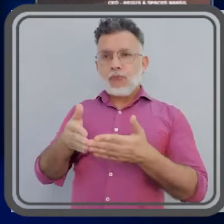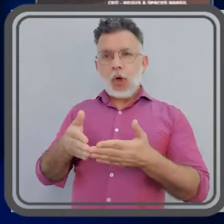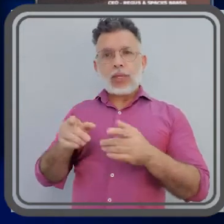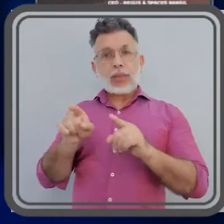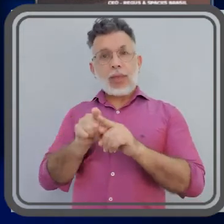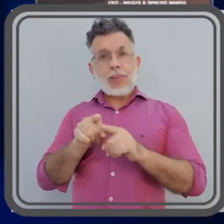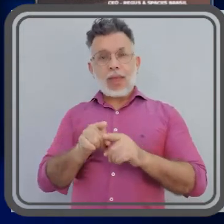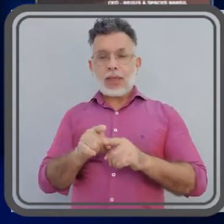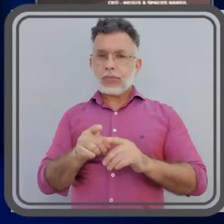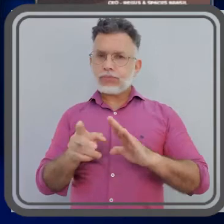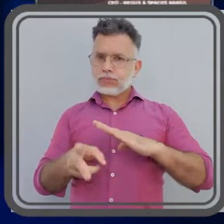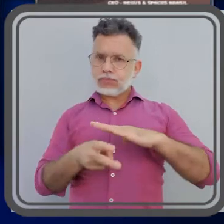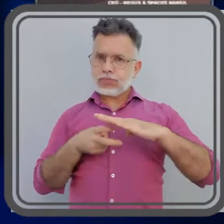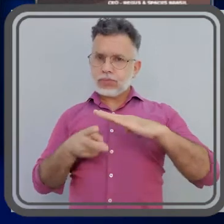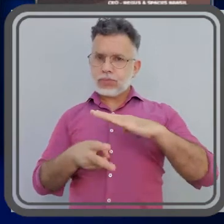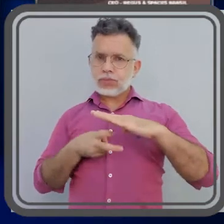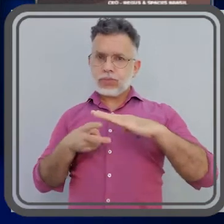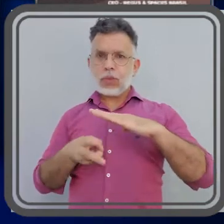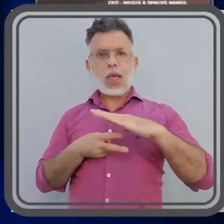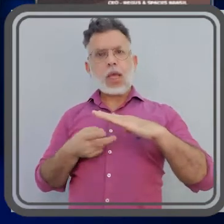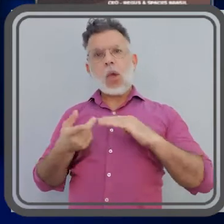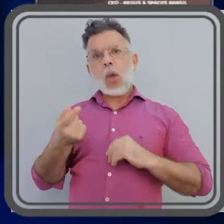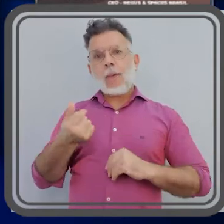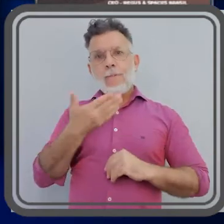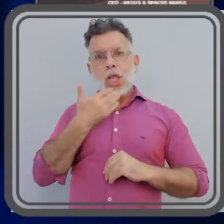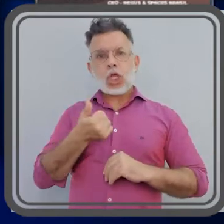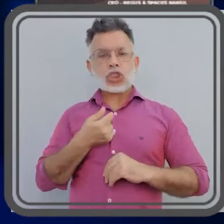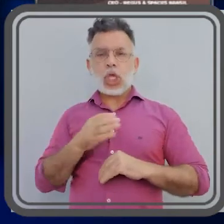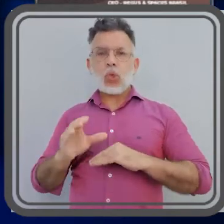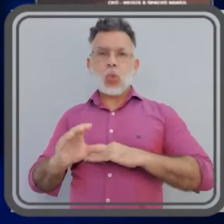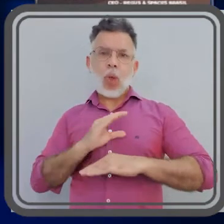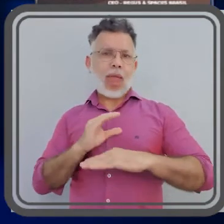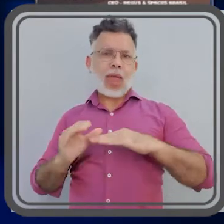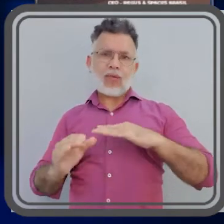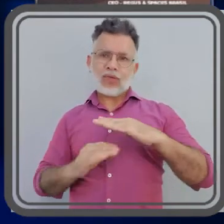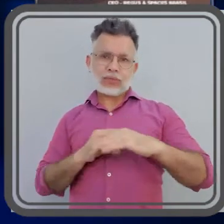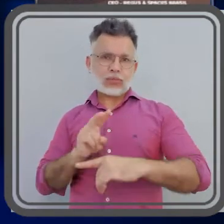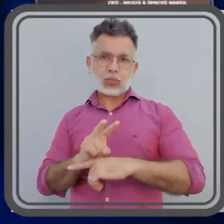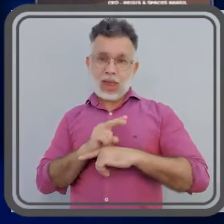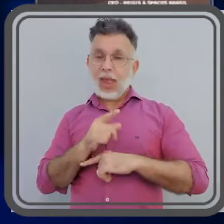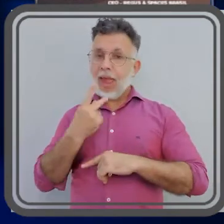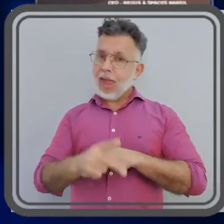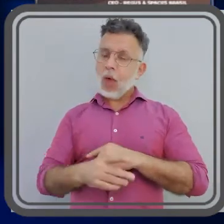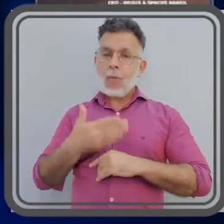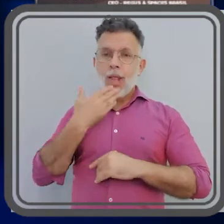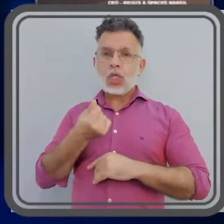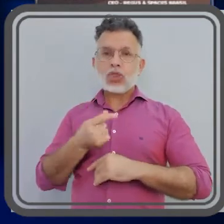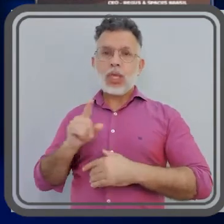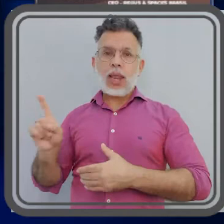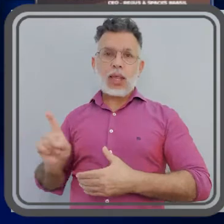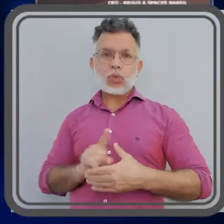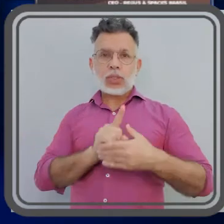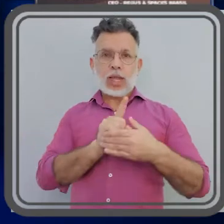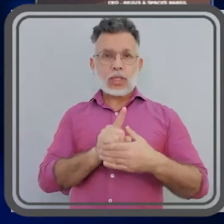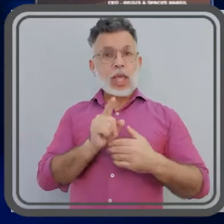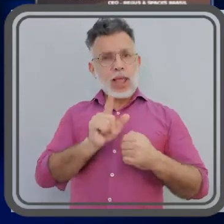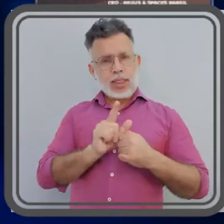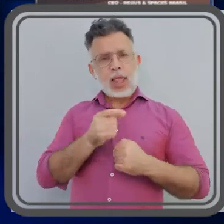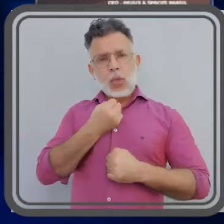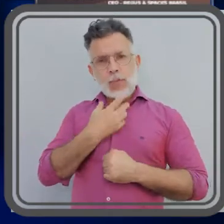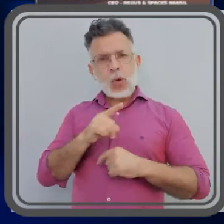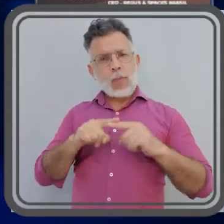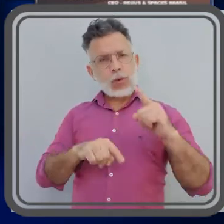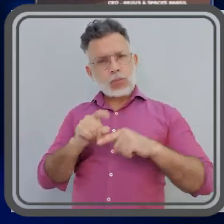em receita, né? Tipo, o melhor dinheiro do mundo não é de investidor, não é de banco, é do cliente. E como que você faz isso? Tendo um bom